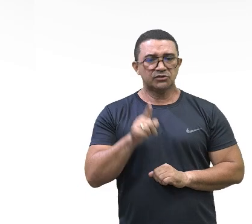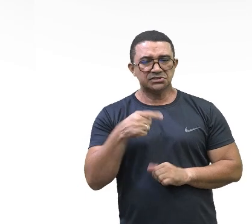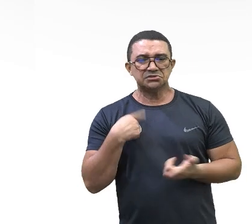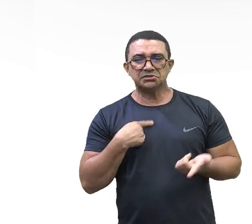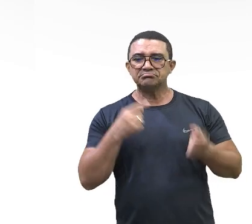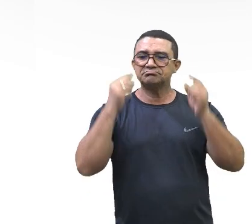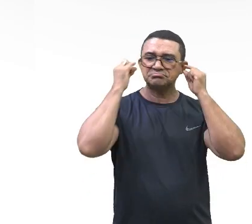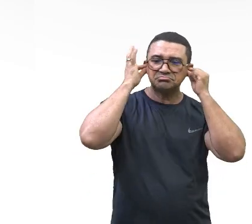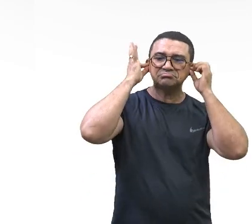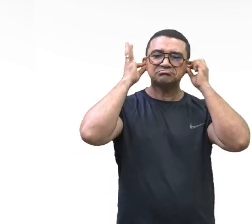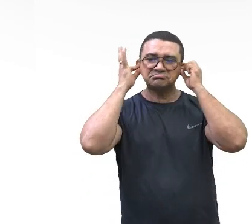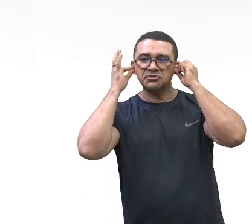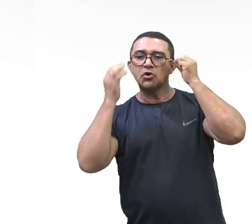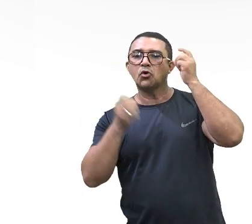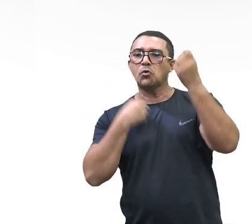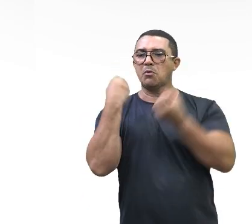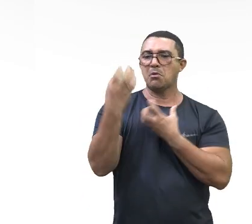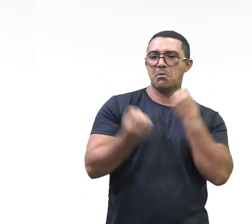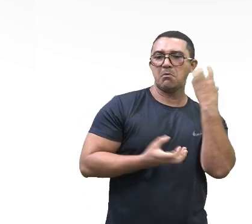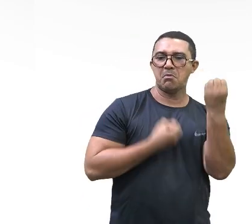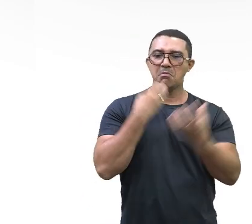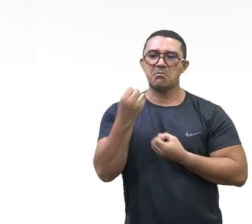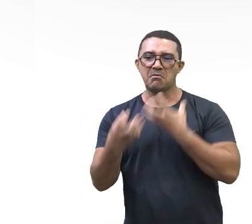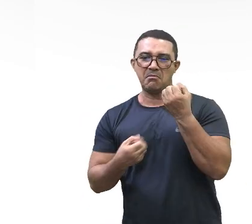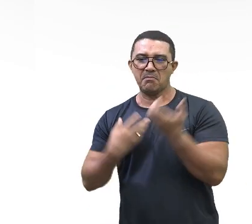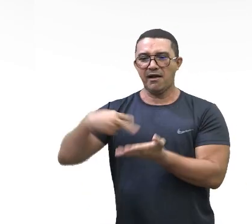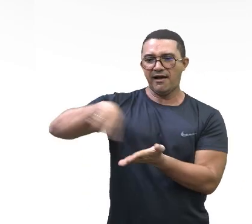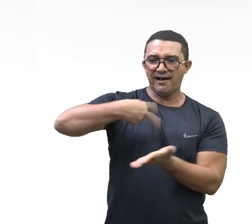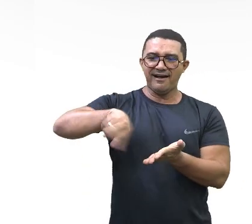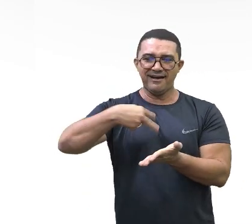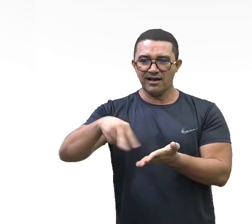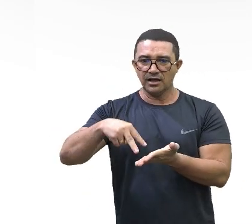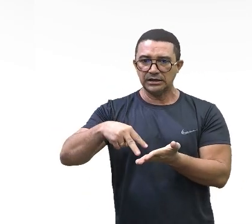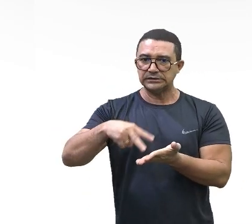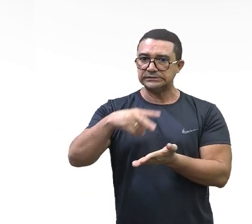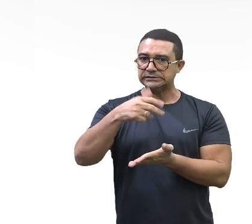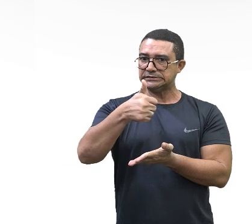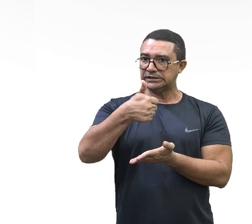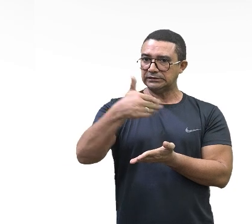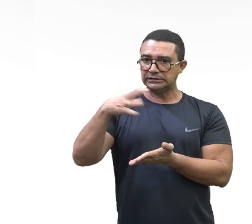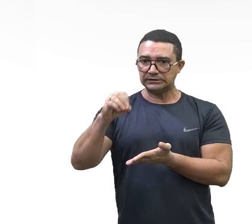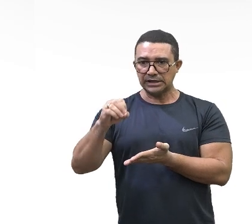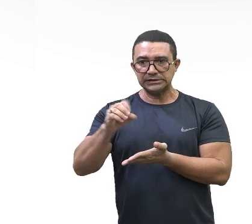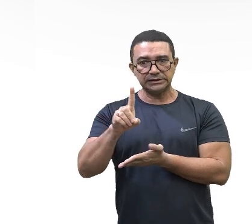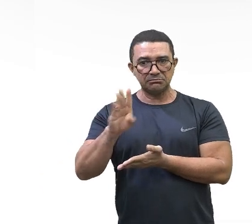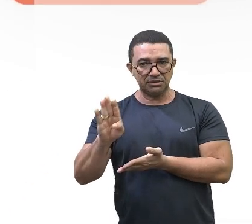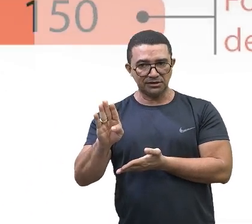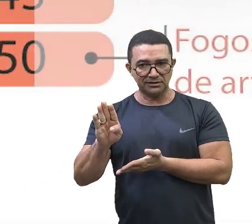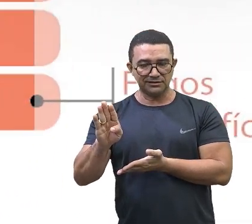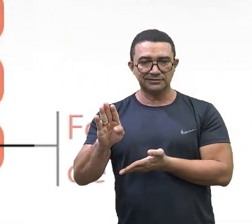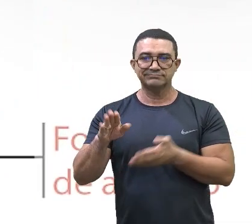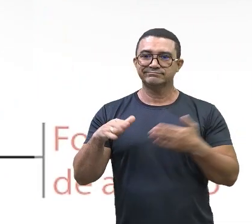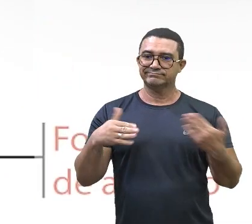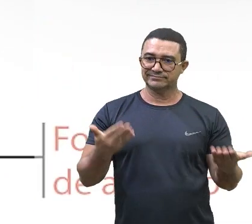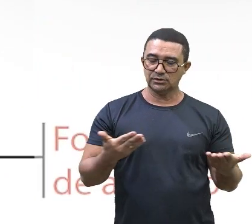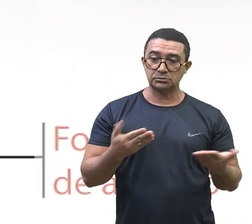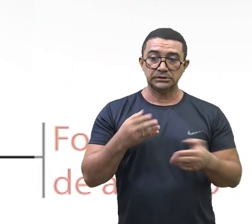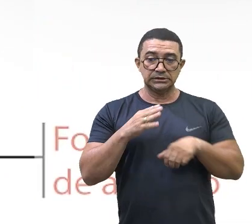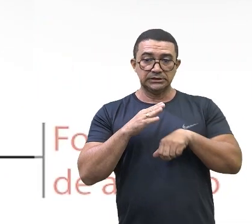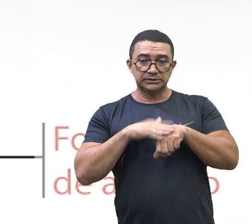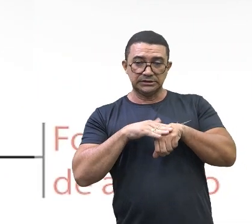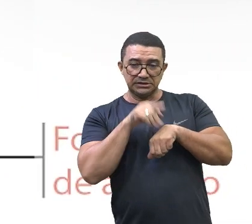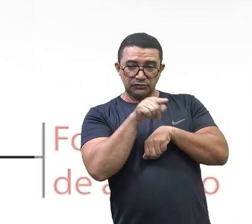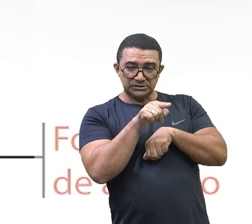divertir numa boate, em um bar, o volume ali já é de 110 decibéis. E se você estiver ali